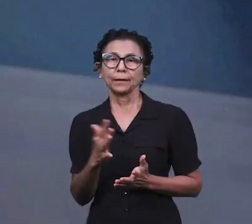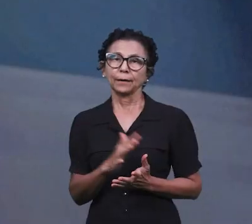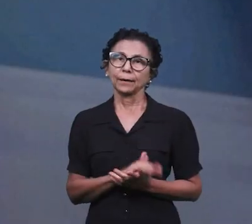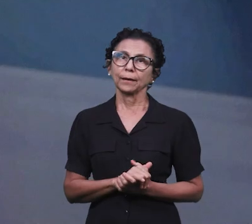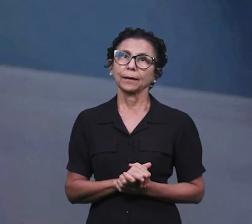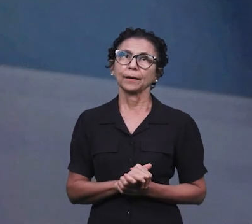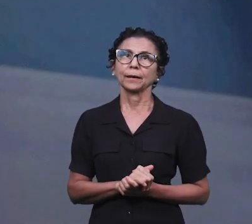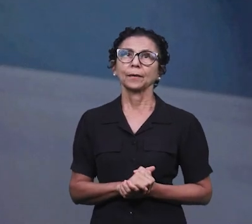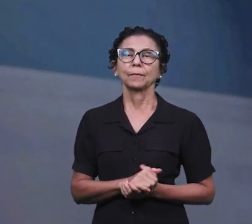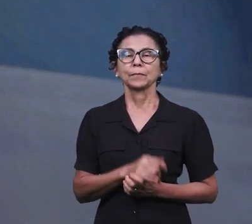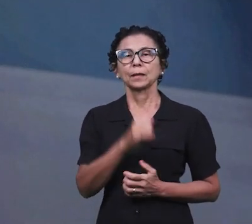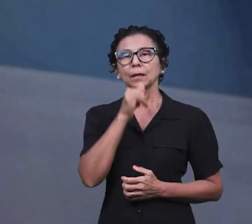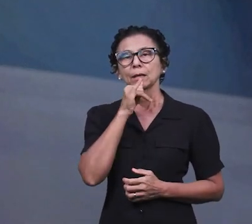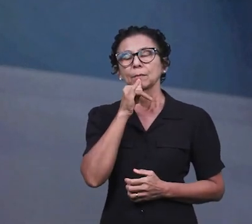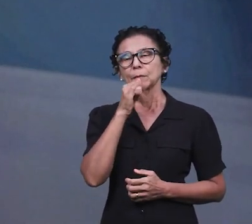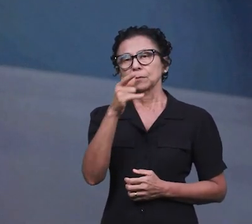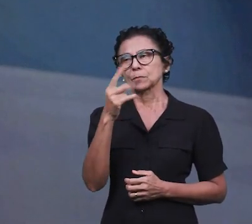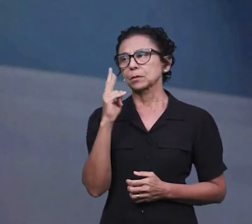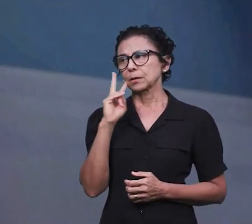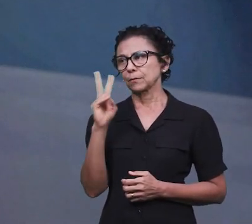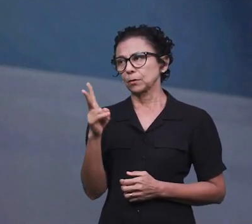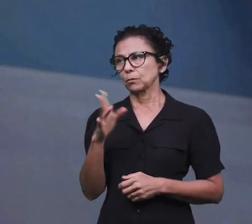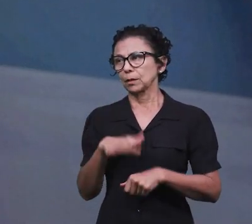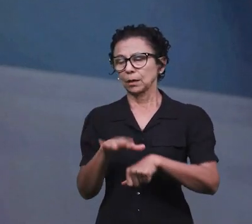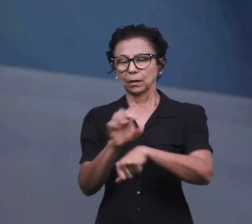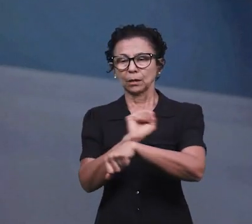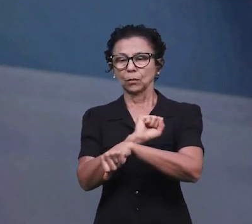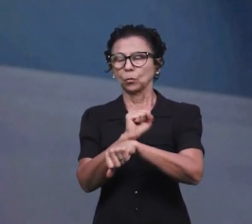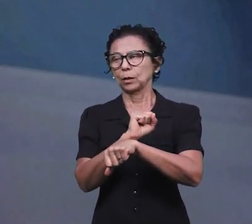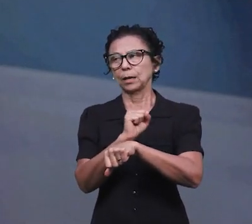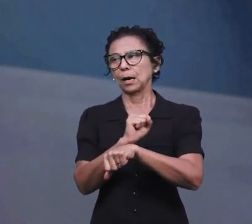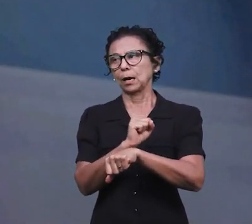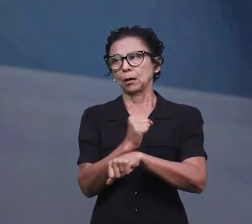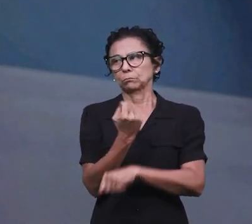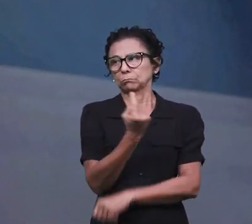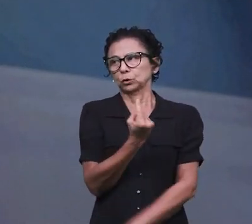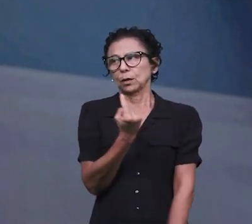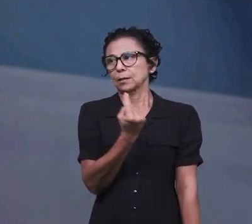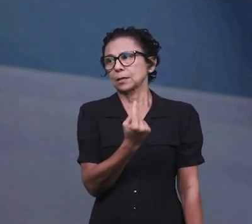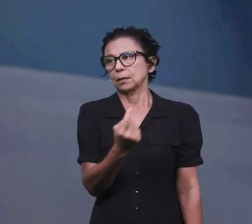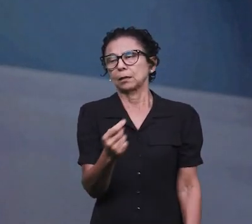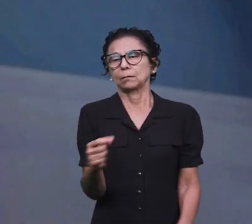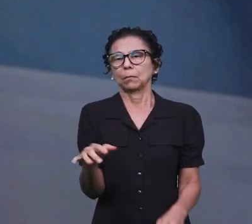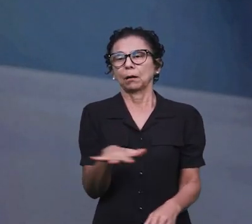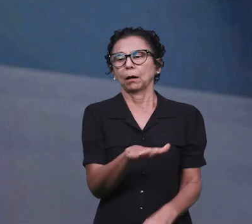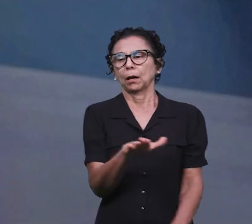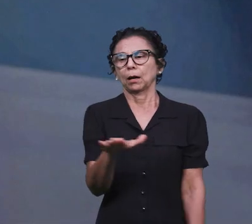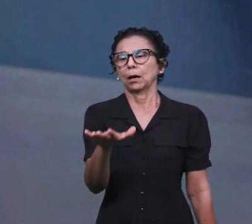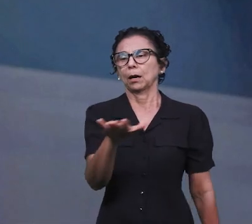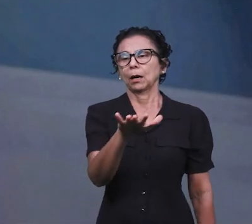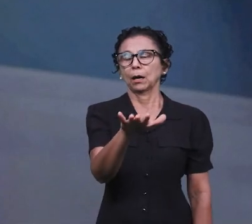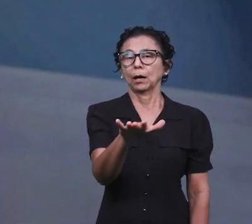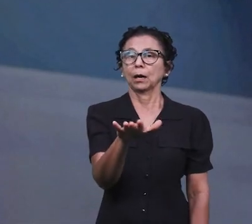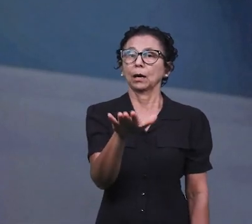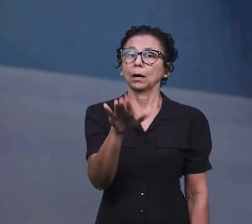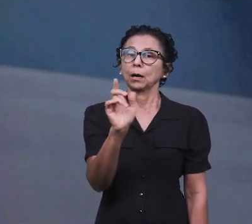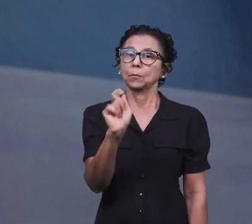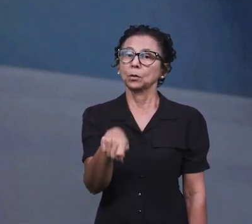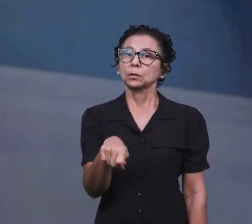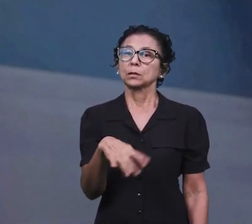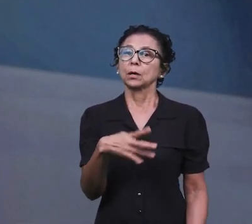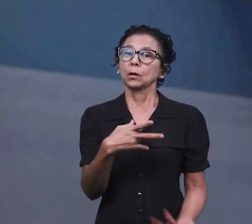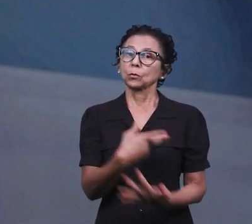né? Então, por exemplo, o emprego do motorista, né? Pode acontecer de que num